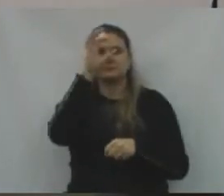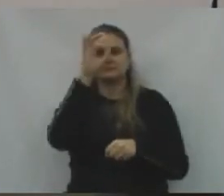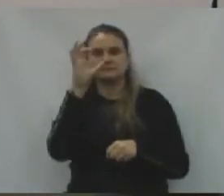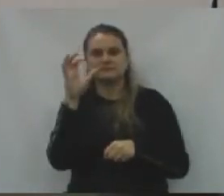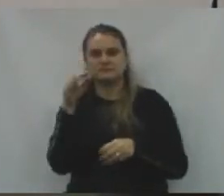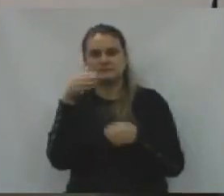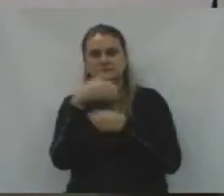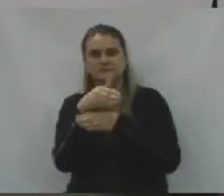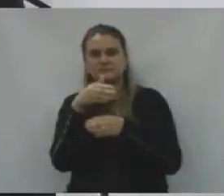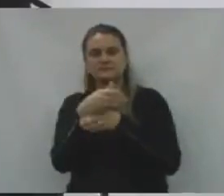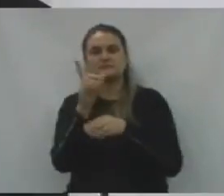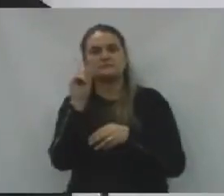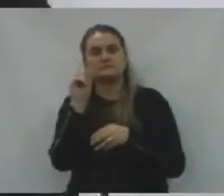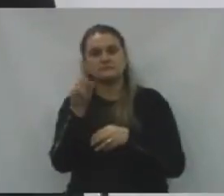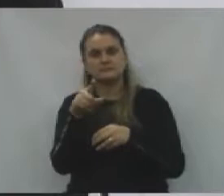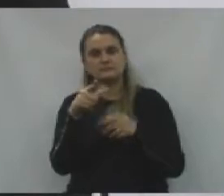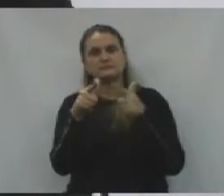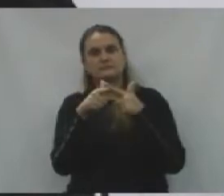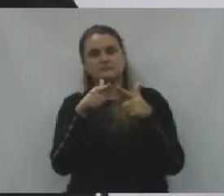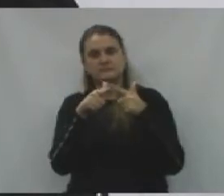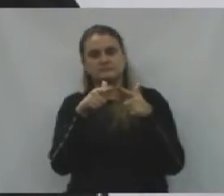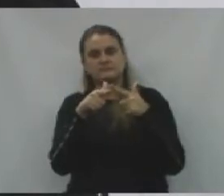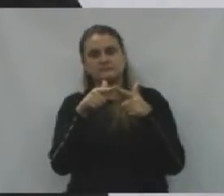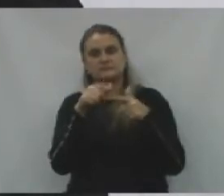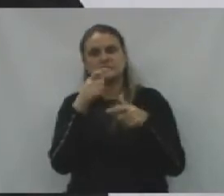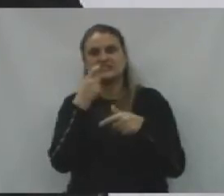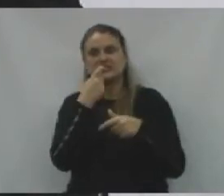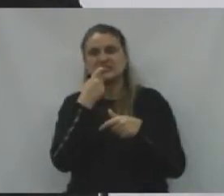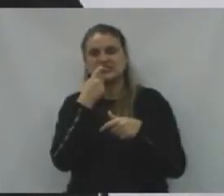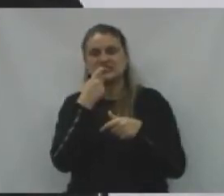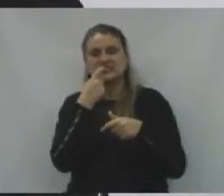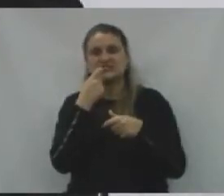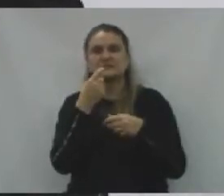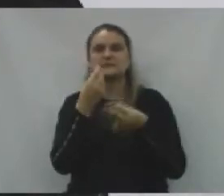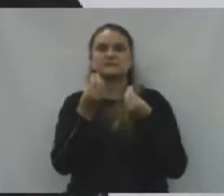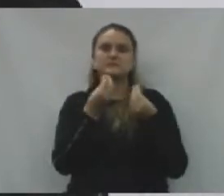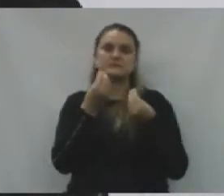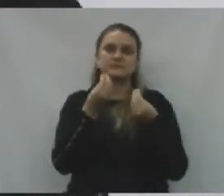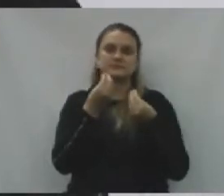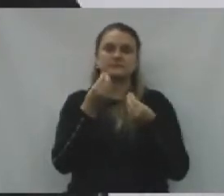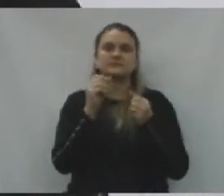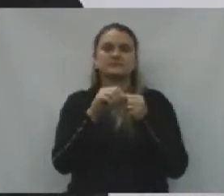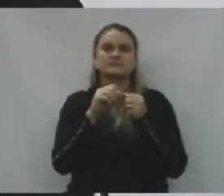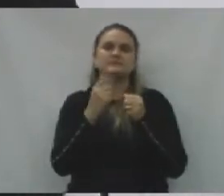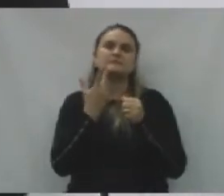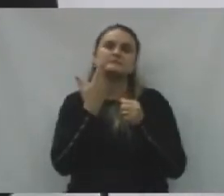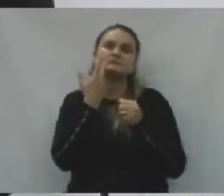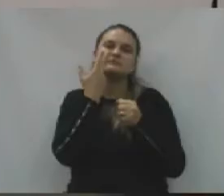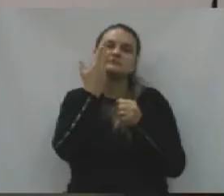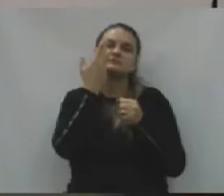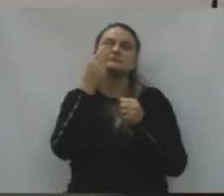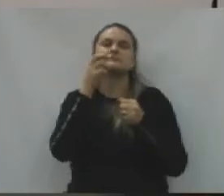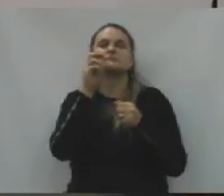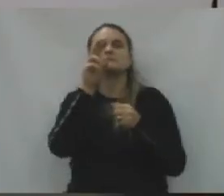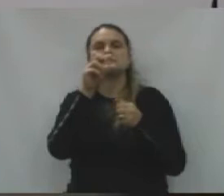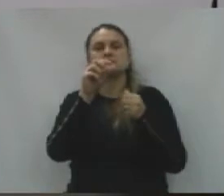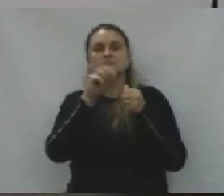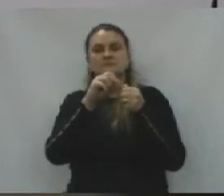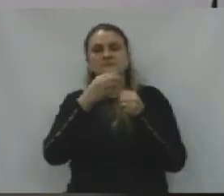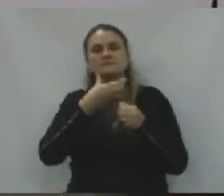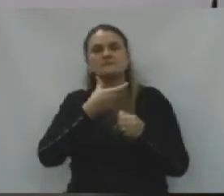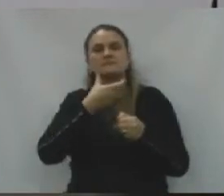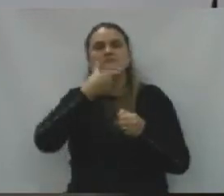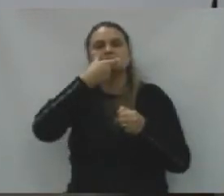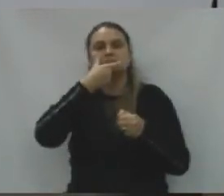30% dos casos que atendemos se refere a isso, mas vamos a complexos como cirurgia,